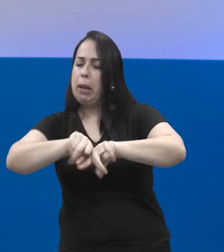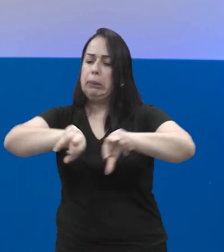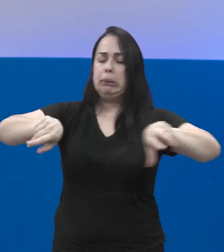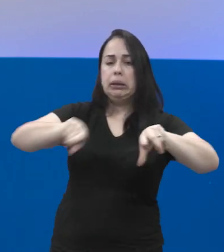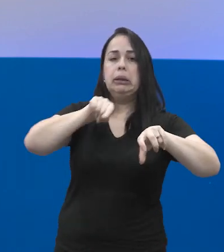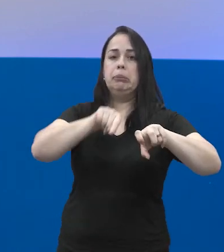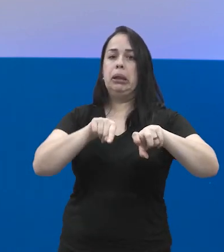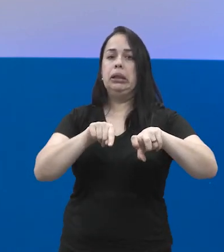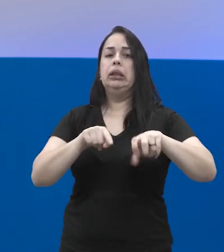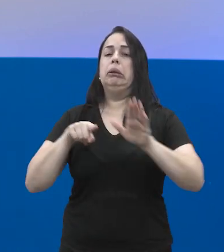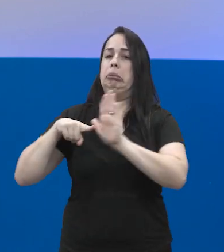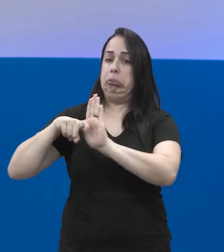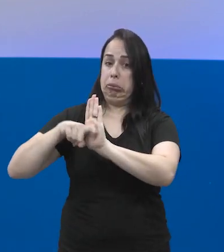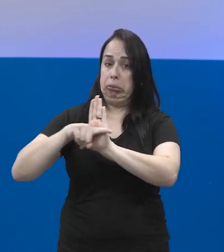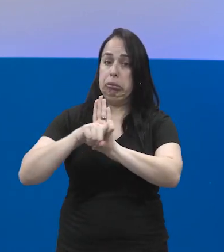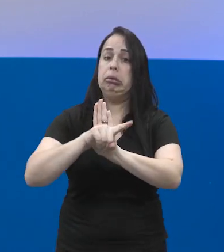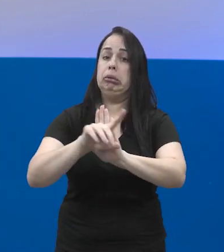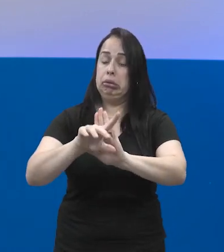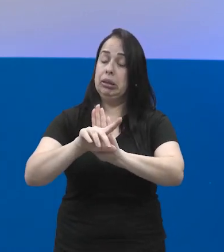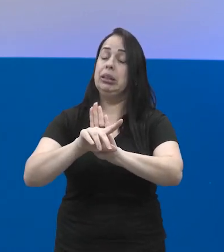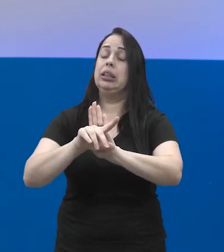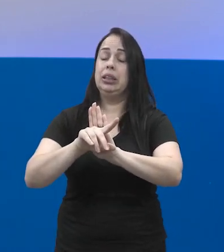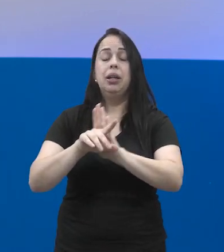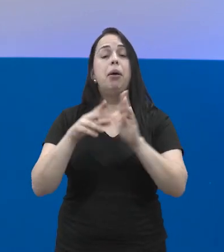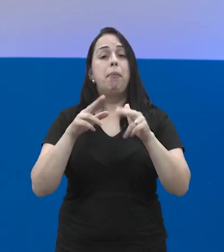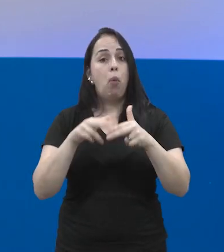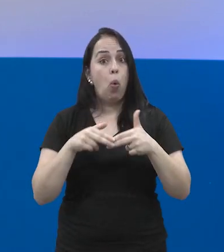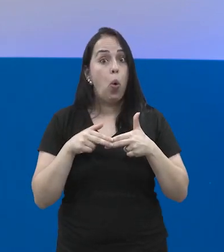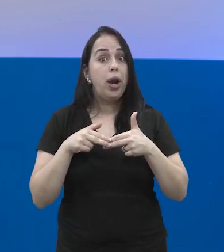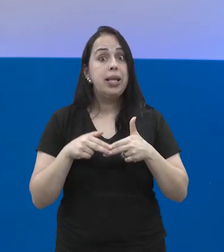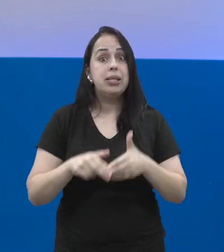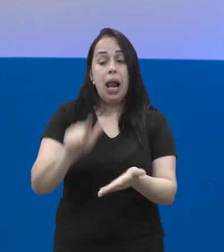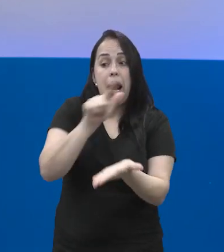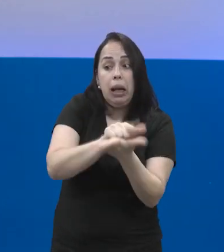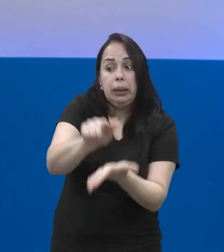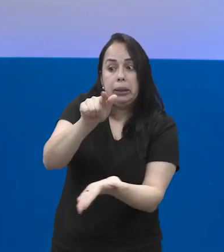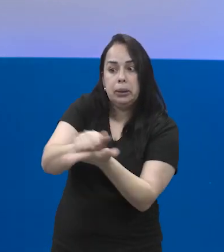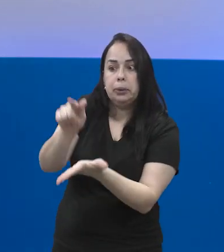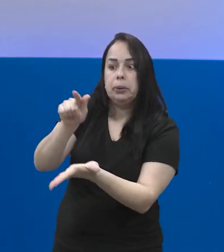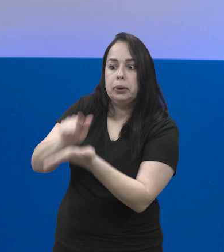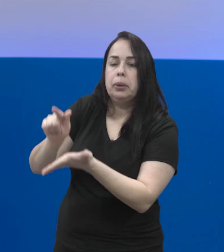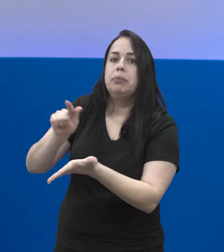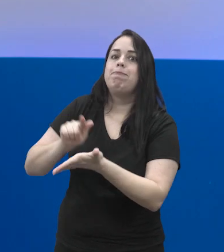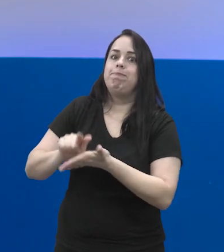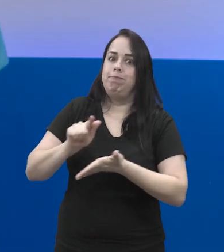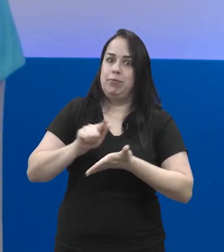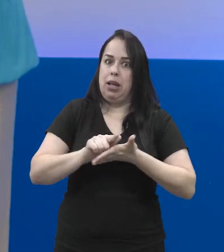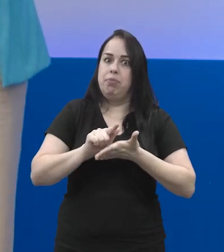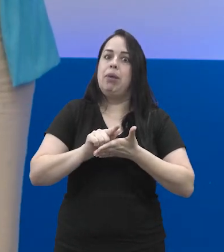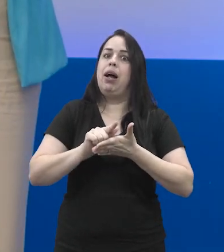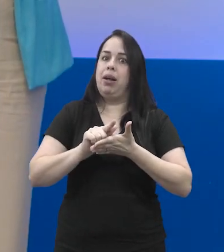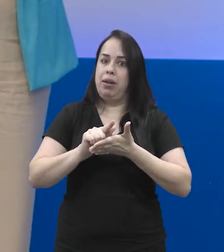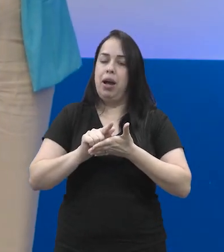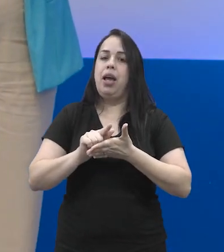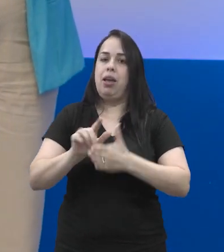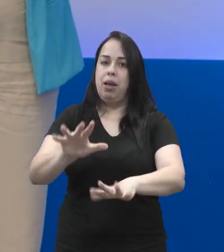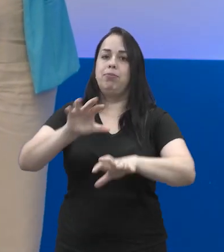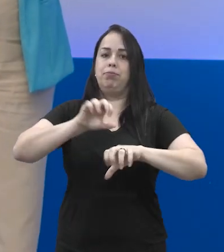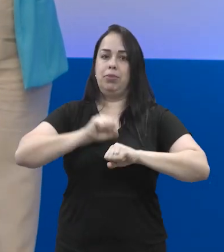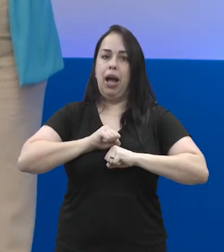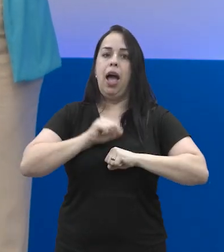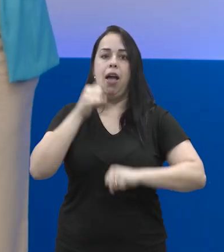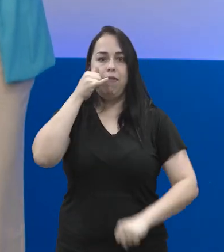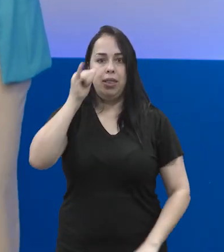os equipamentos também podem ser fonte de bactérias e medidas de higiene podem ajudar a